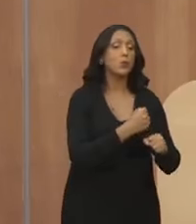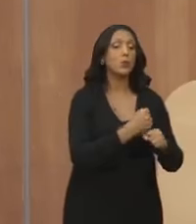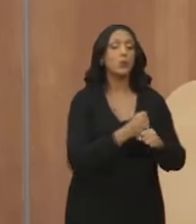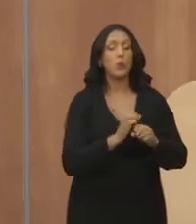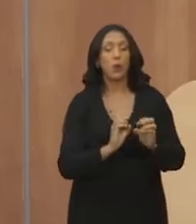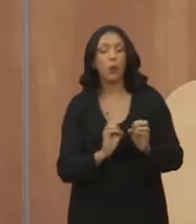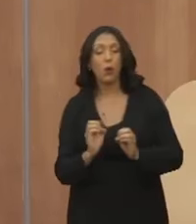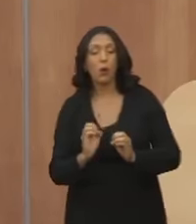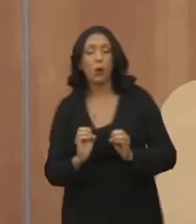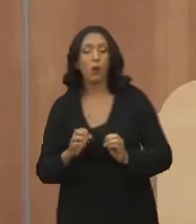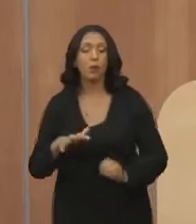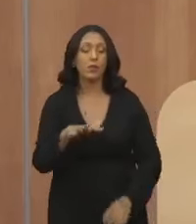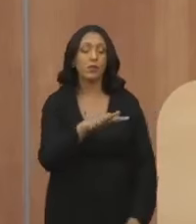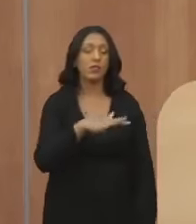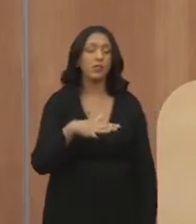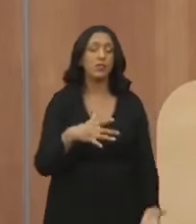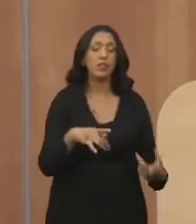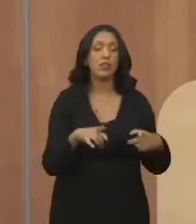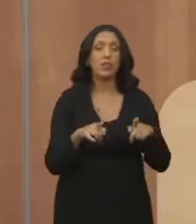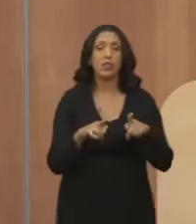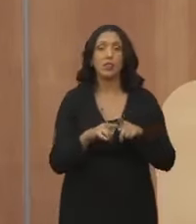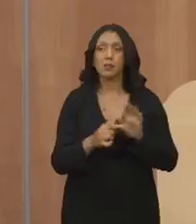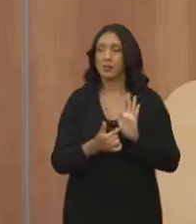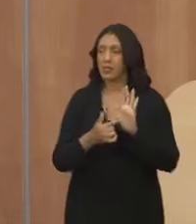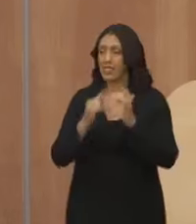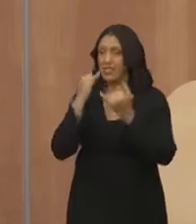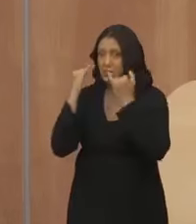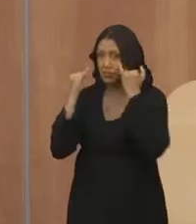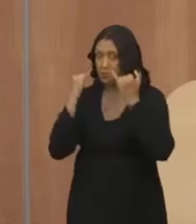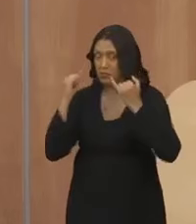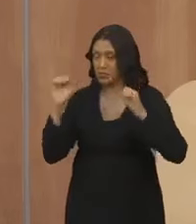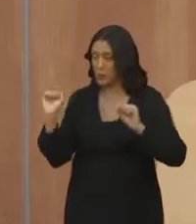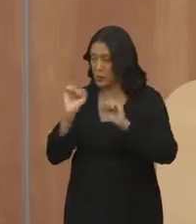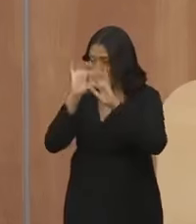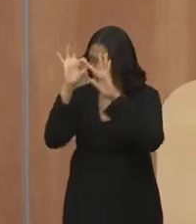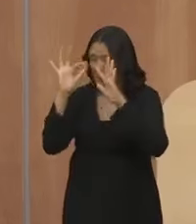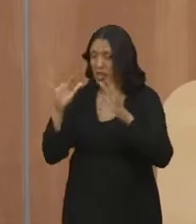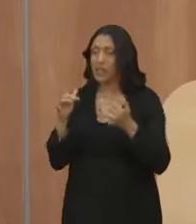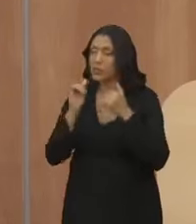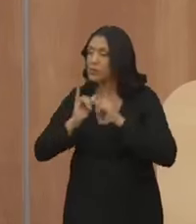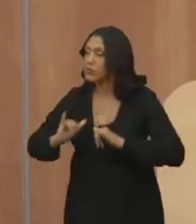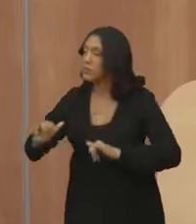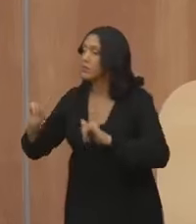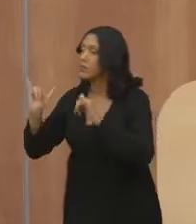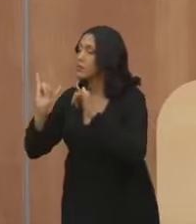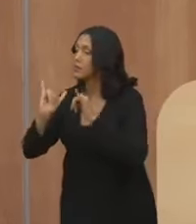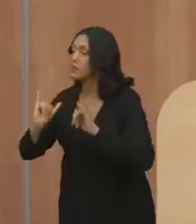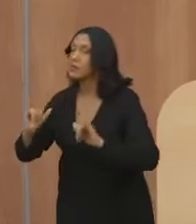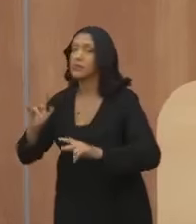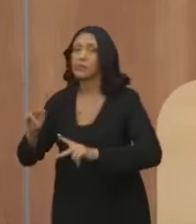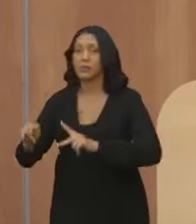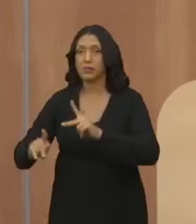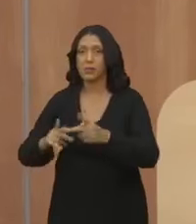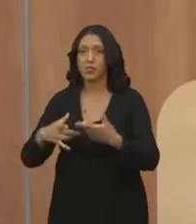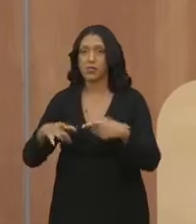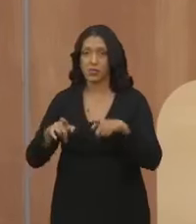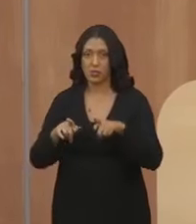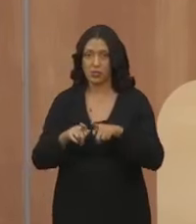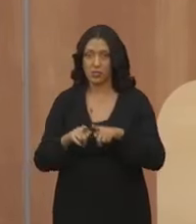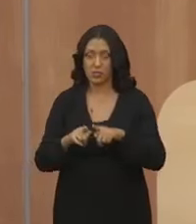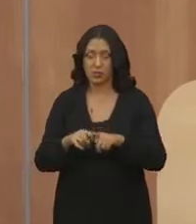a população. Compete ao subprefeito levantar informações sobre a situação do bairro, em